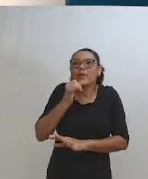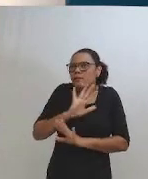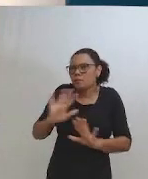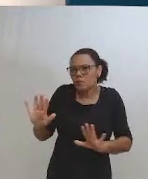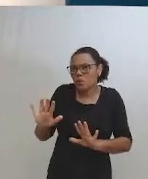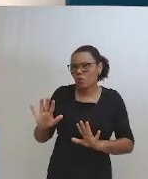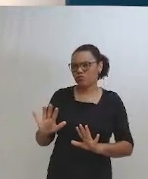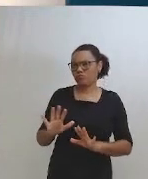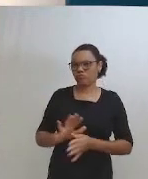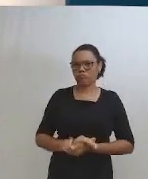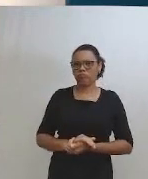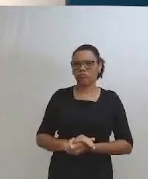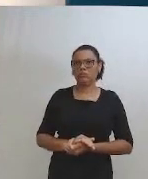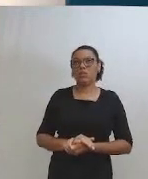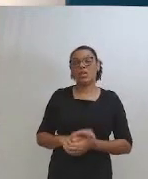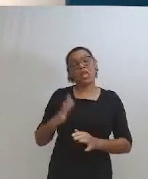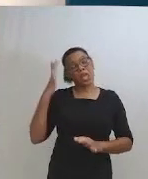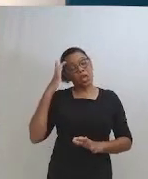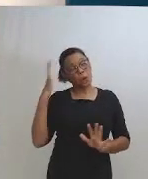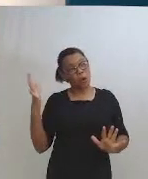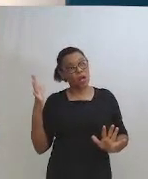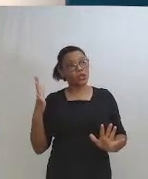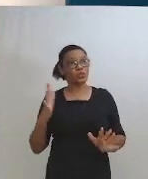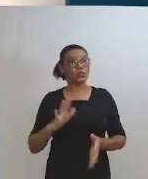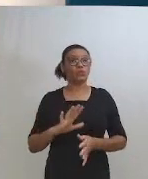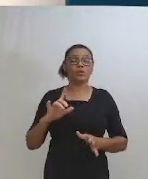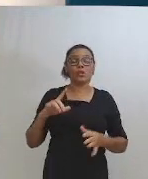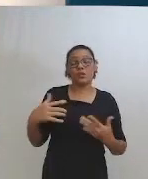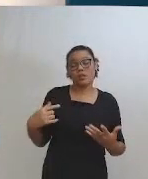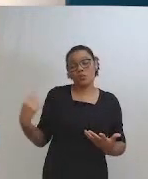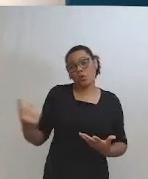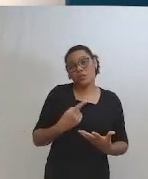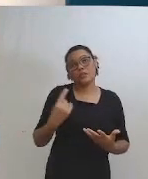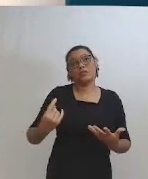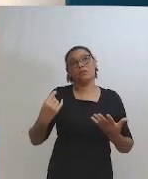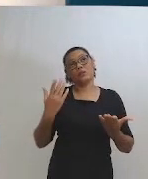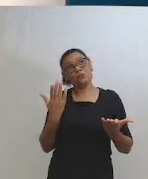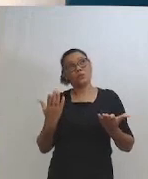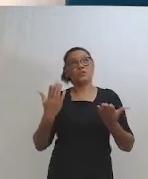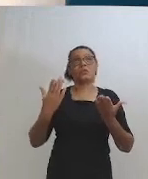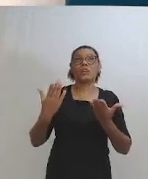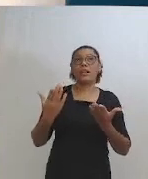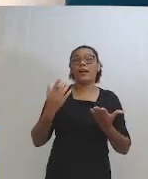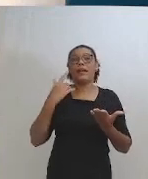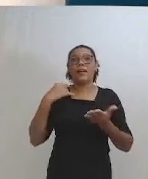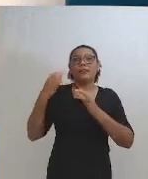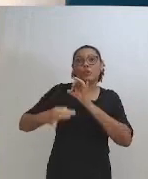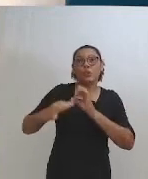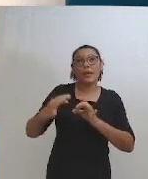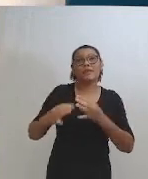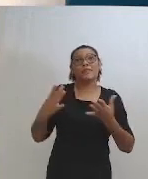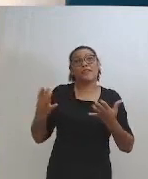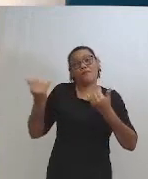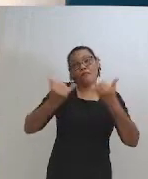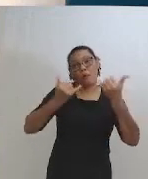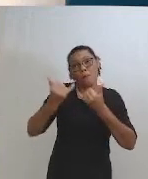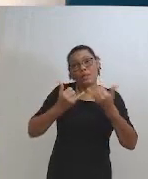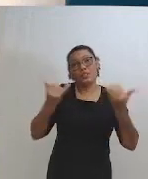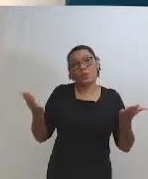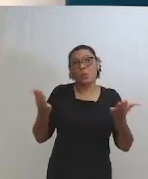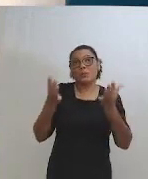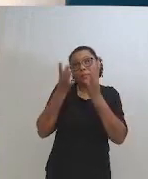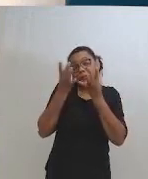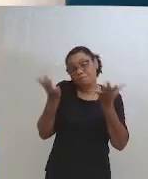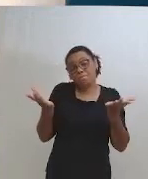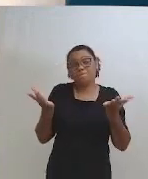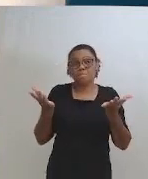estamos tratando de informações que são informações delicadas. Eu acho que você está se apegando a uma maneira